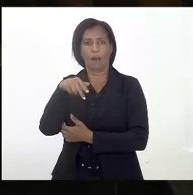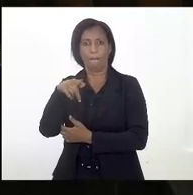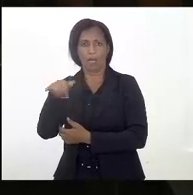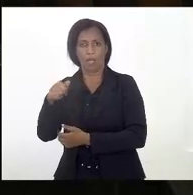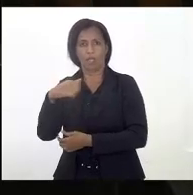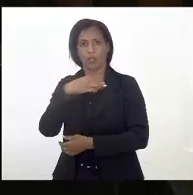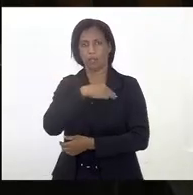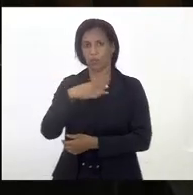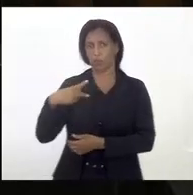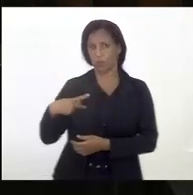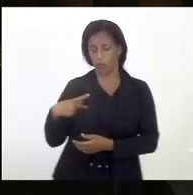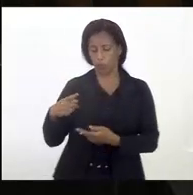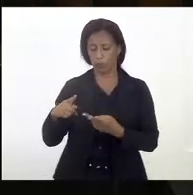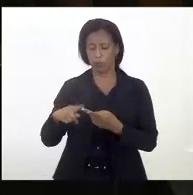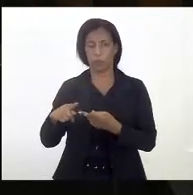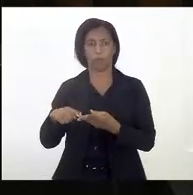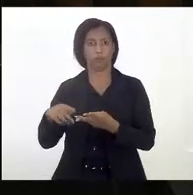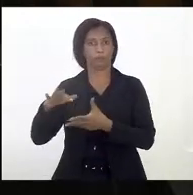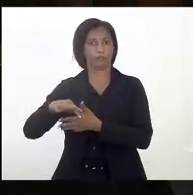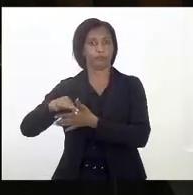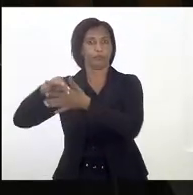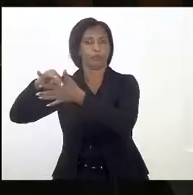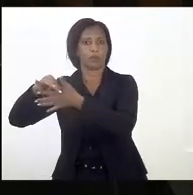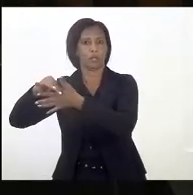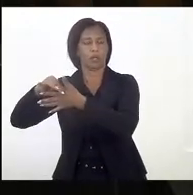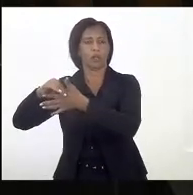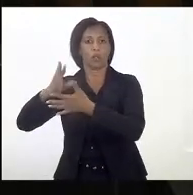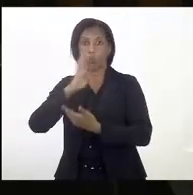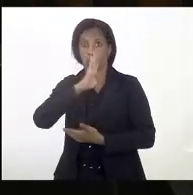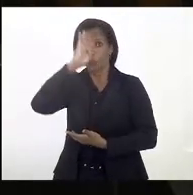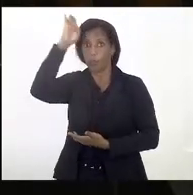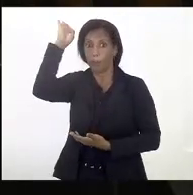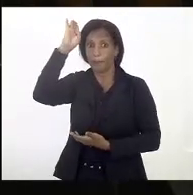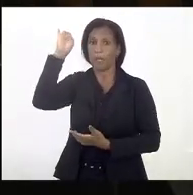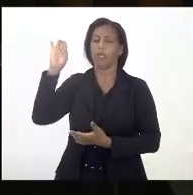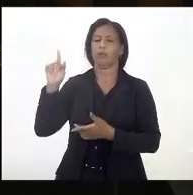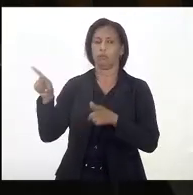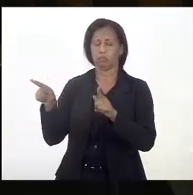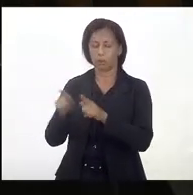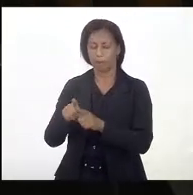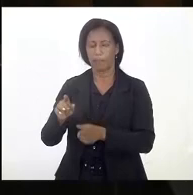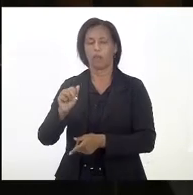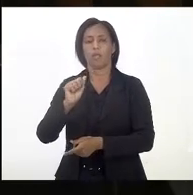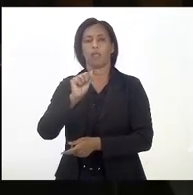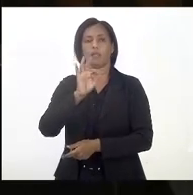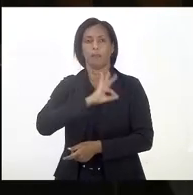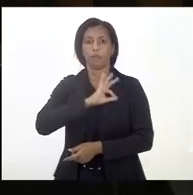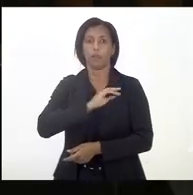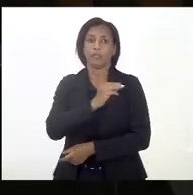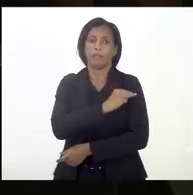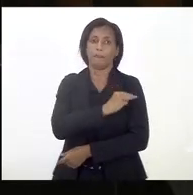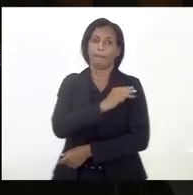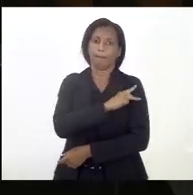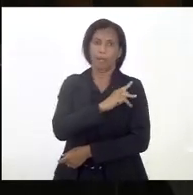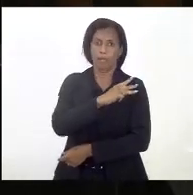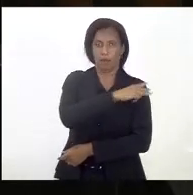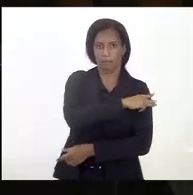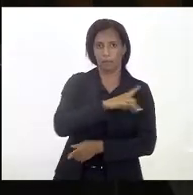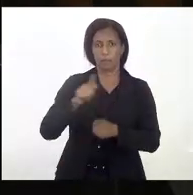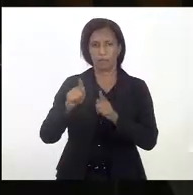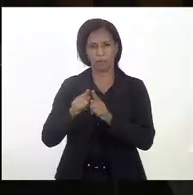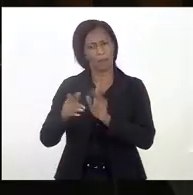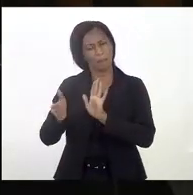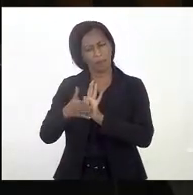do Ministério Público com representação do Bombeiro Militar o Corpo de Bombeiros Militar da Polícia Militar do Estado do Rio de Janeiro e